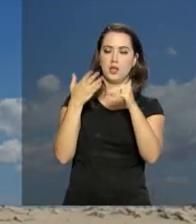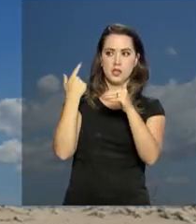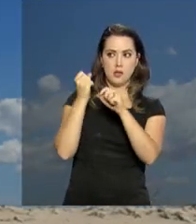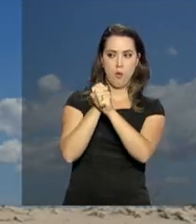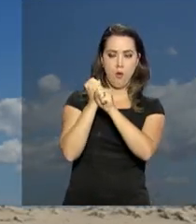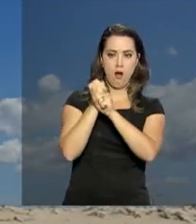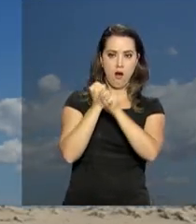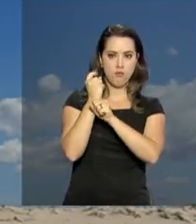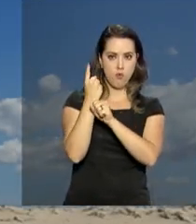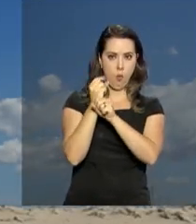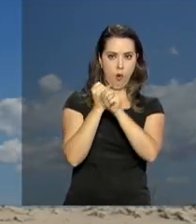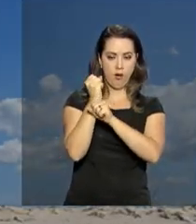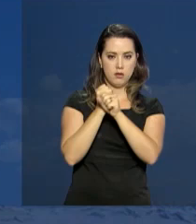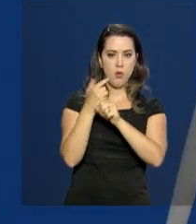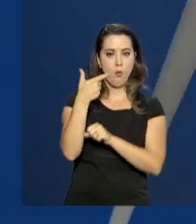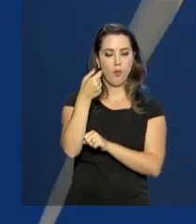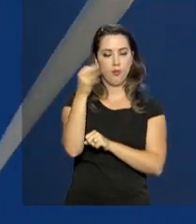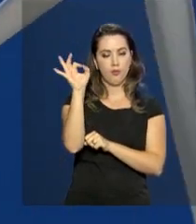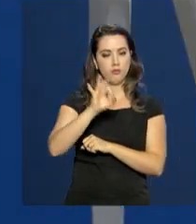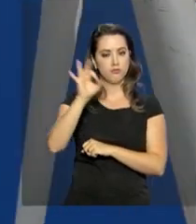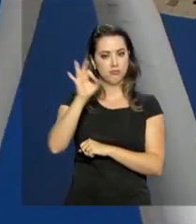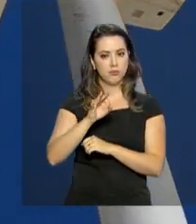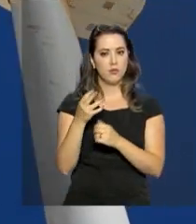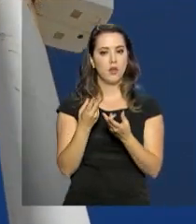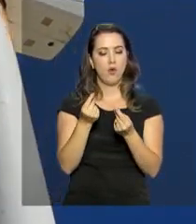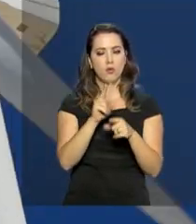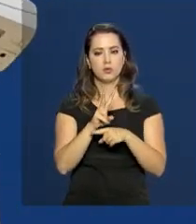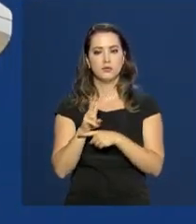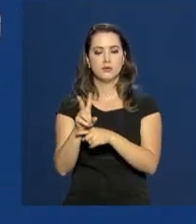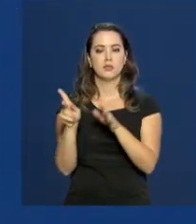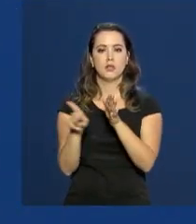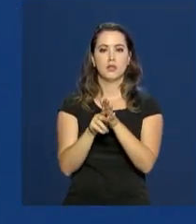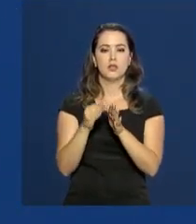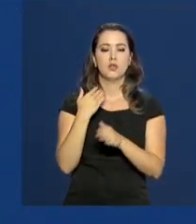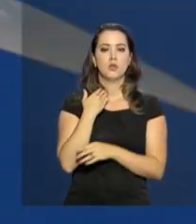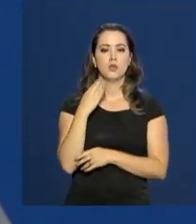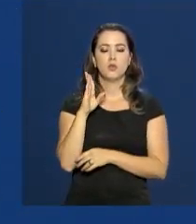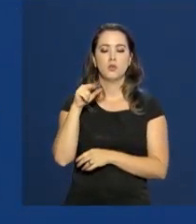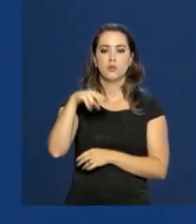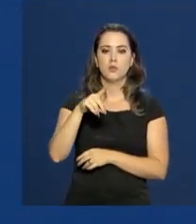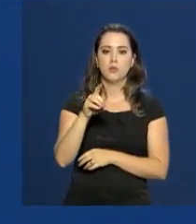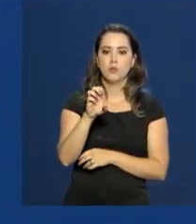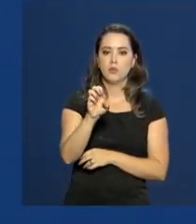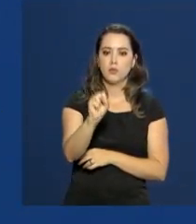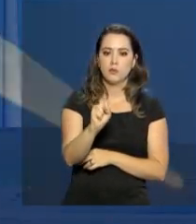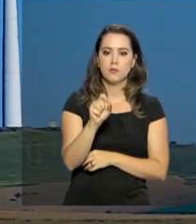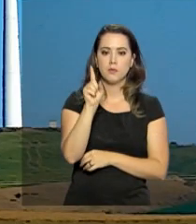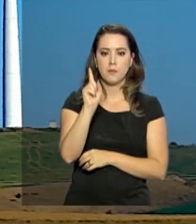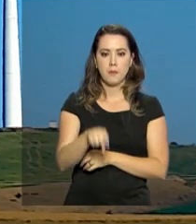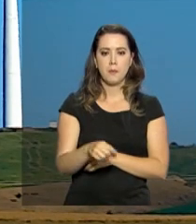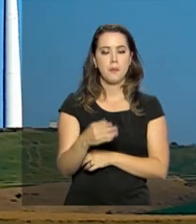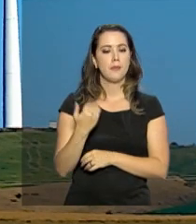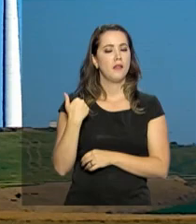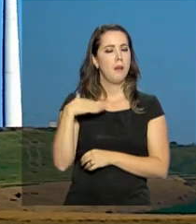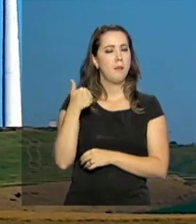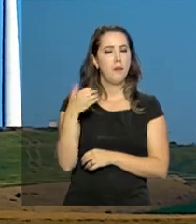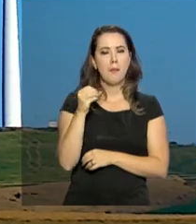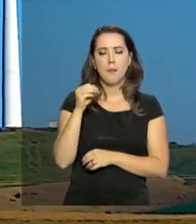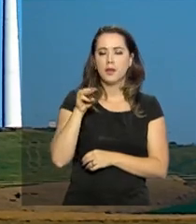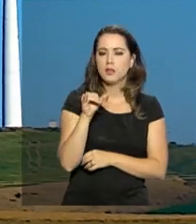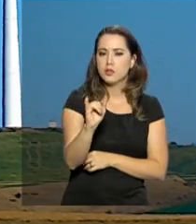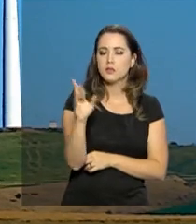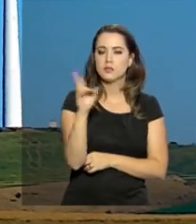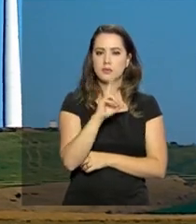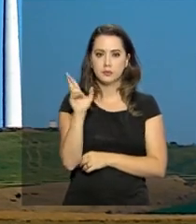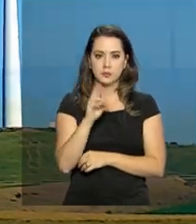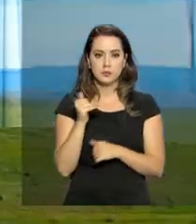de 20%. A linha de crédito do BNDES para geração de fonte renovável é de mais de 100